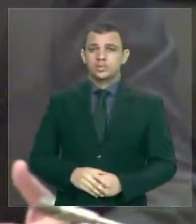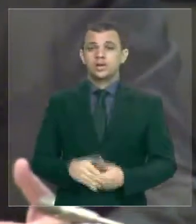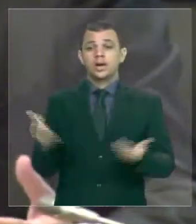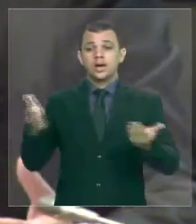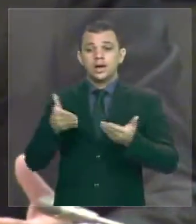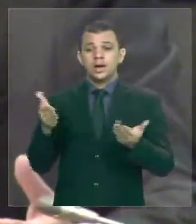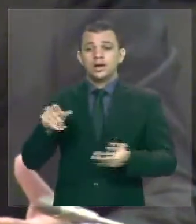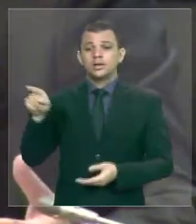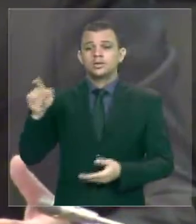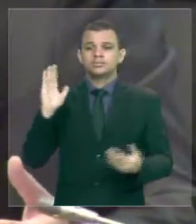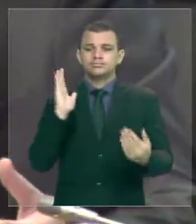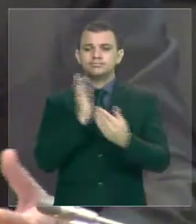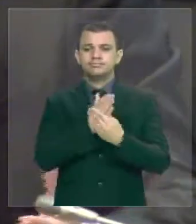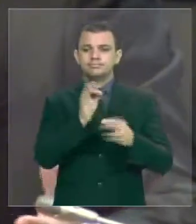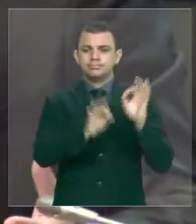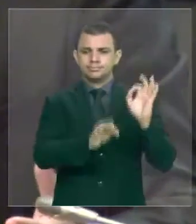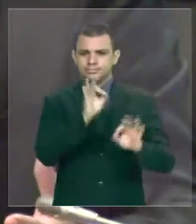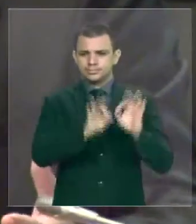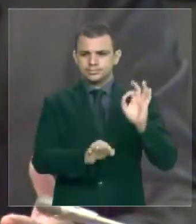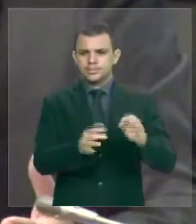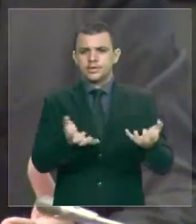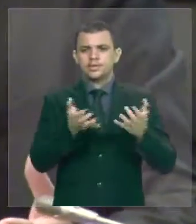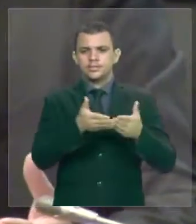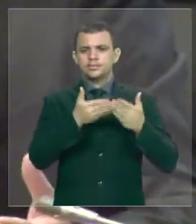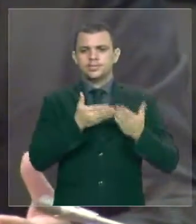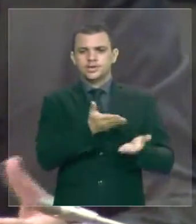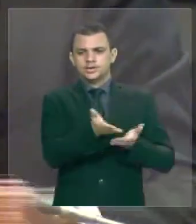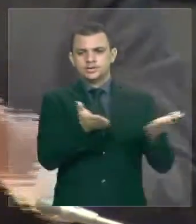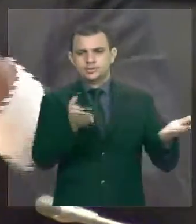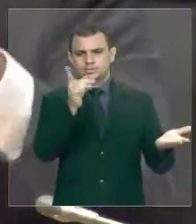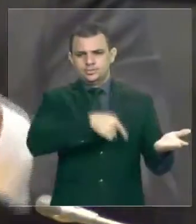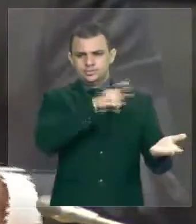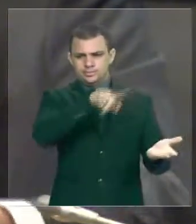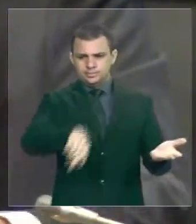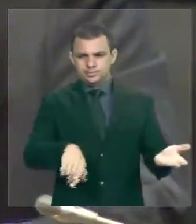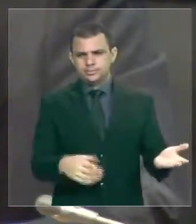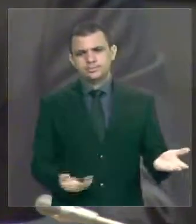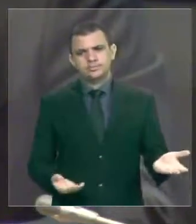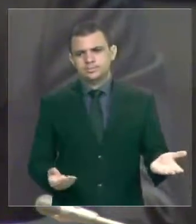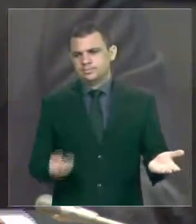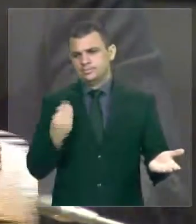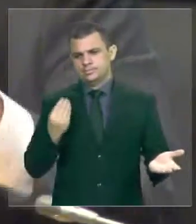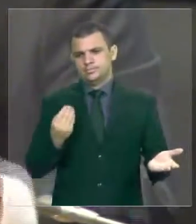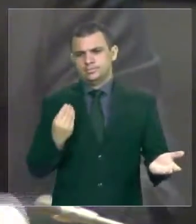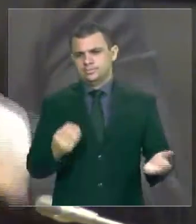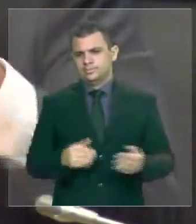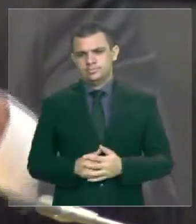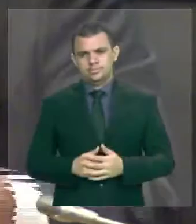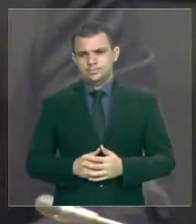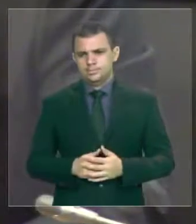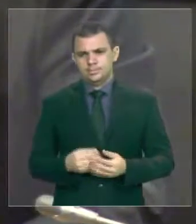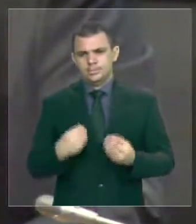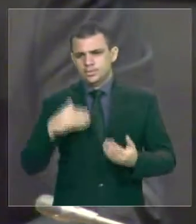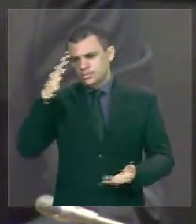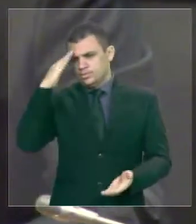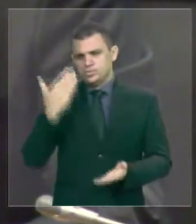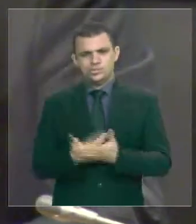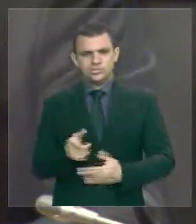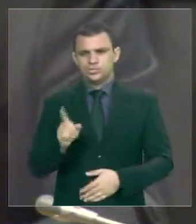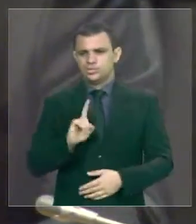da justiça que suspende a licitação. Eu não acredito, em hipótese nenhuma,